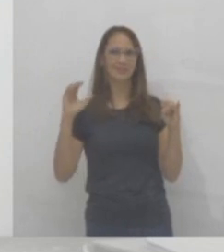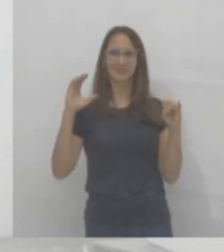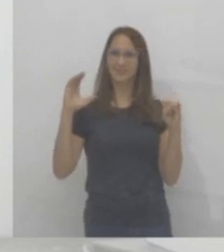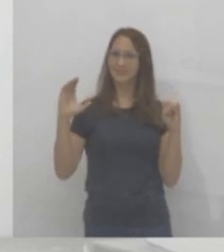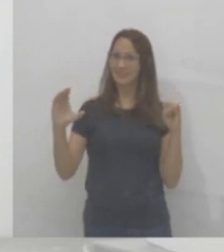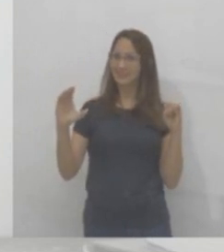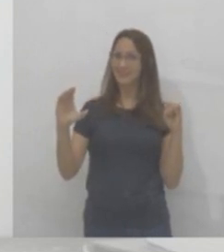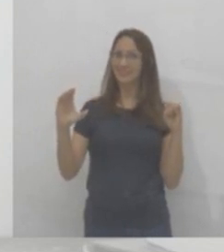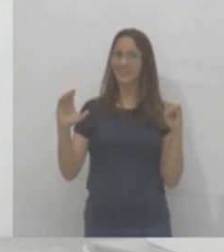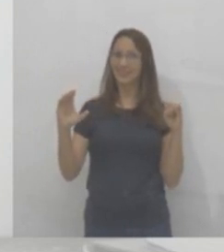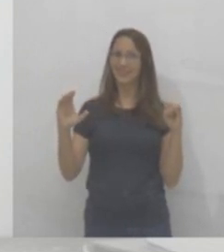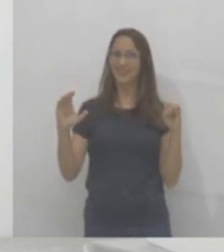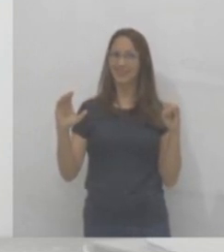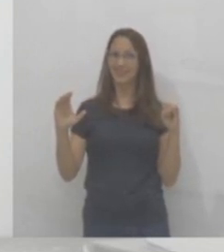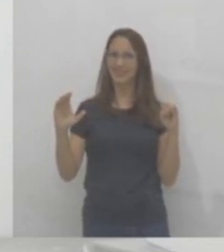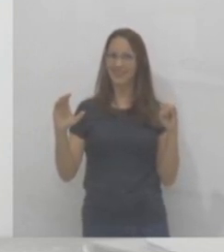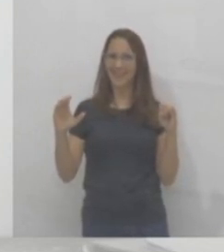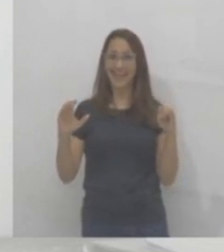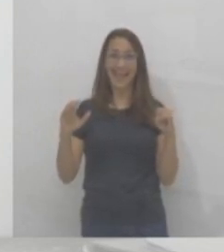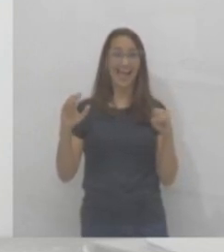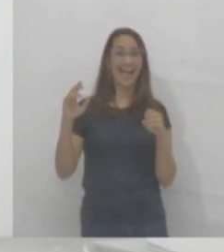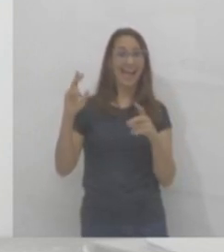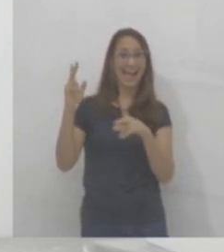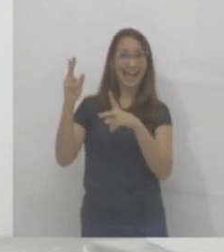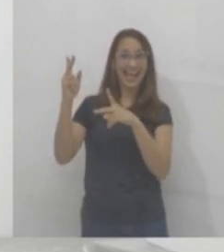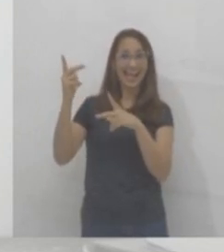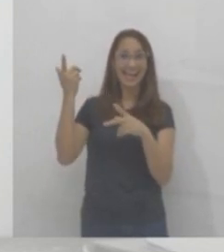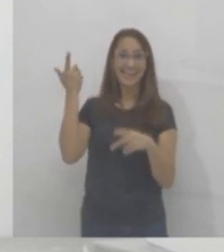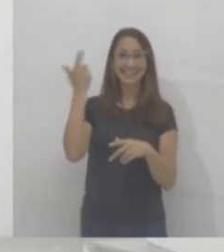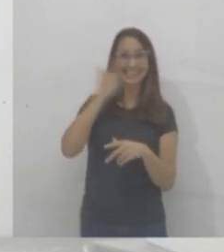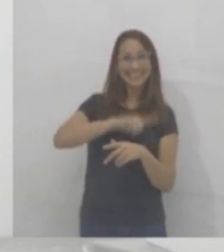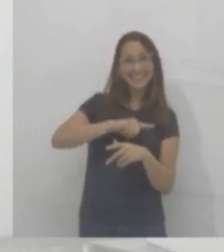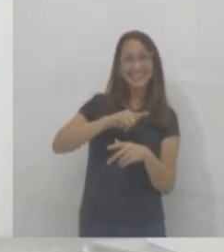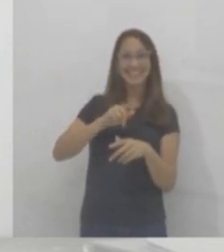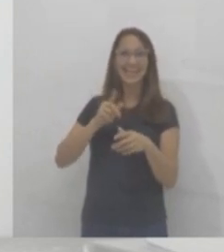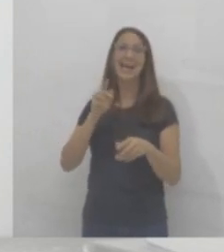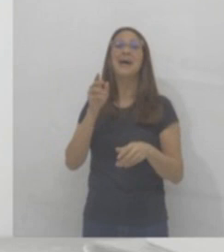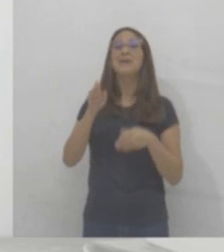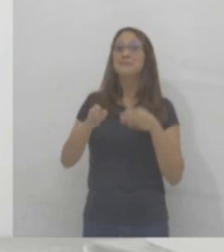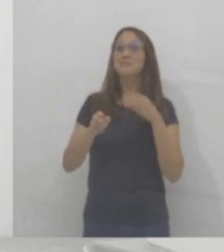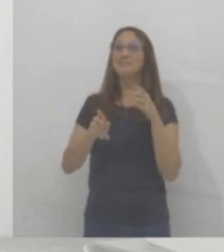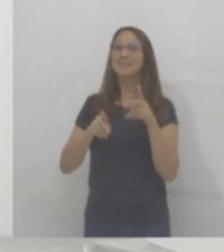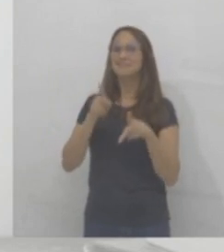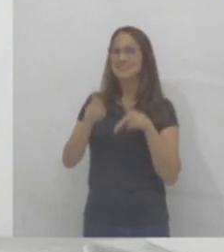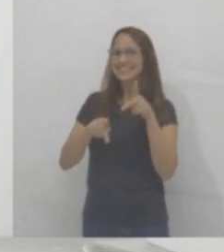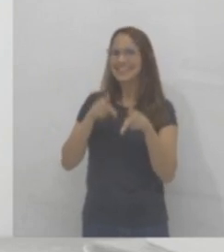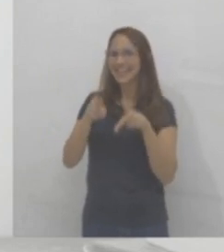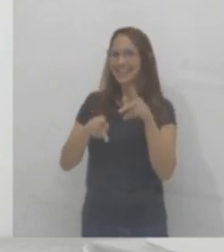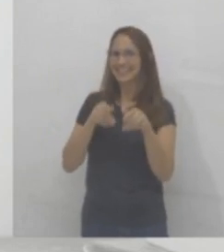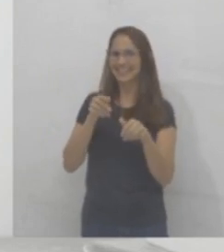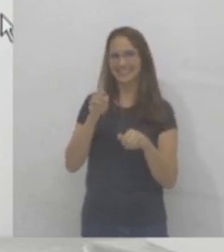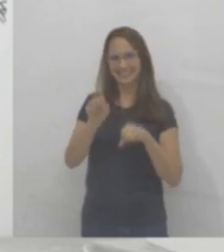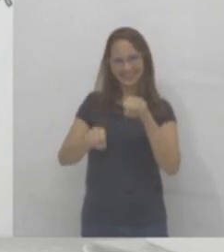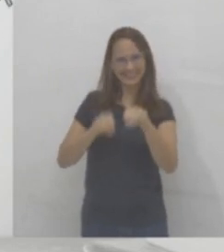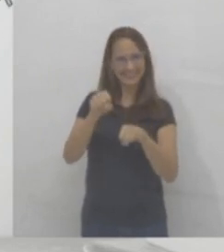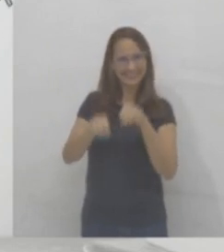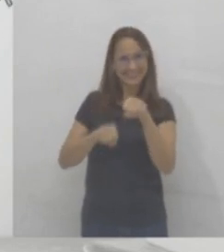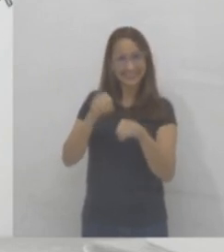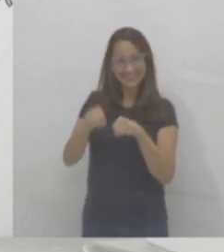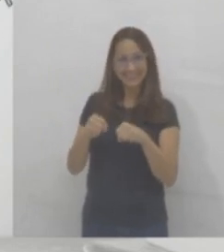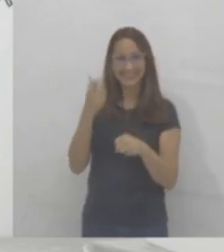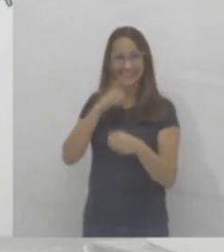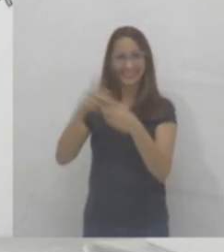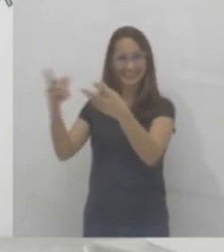C. I will win a bike. Eu vou ganhar uma bicicleta. Legal, né? E a terceira, claro, só pode ser a